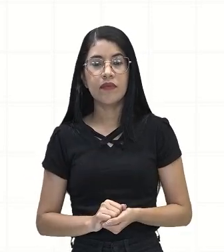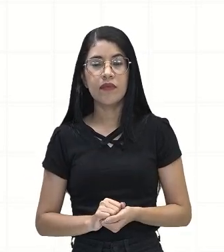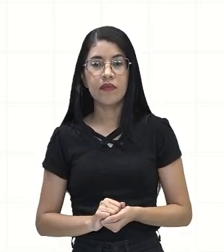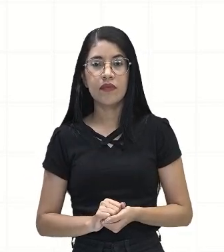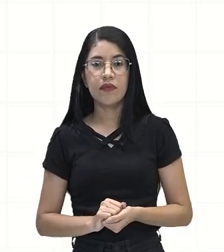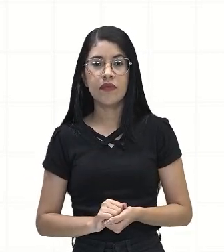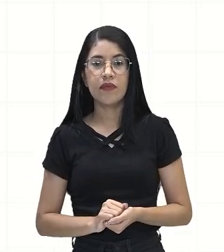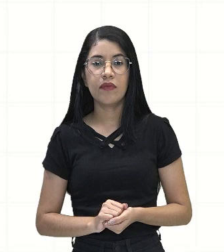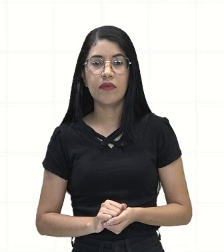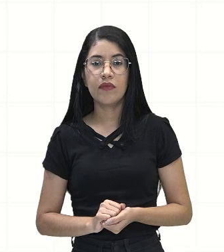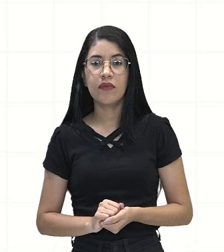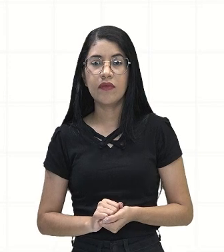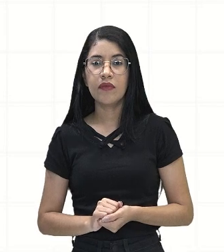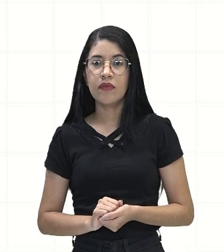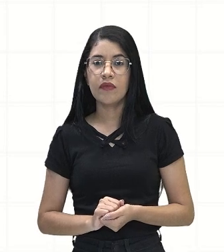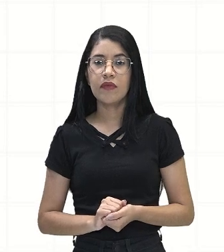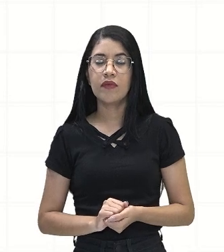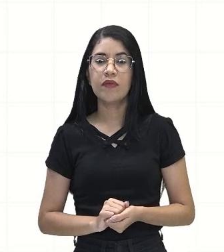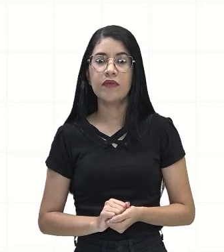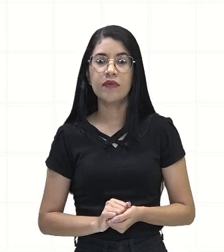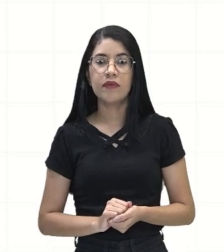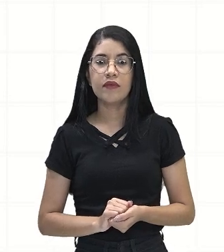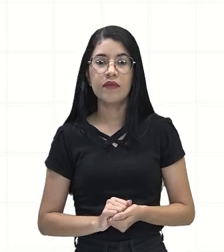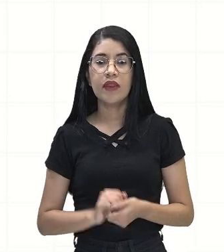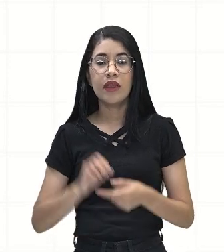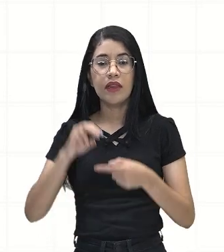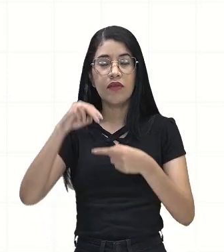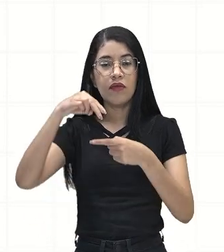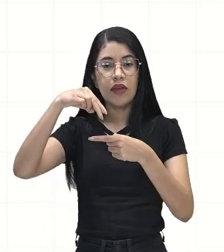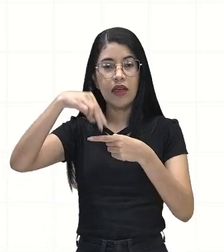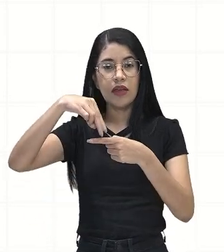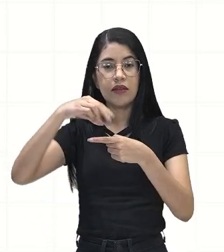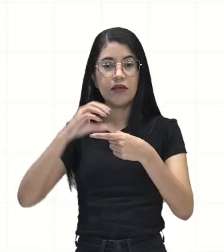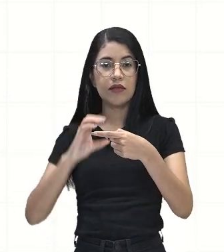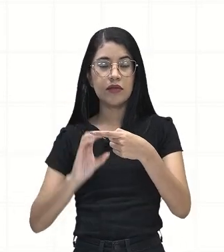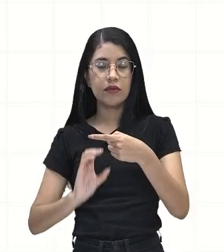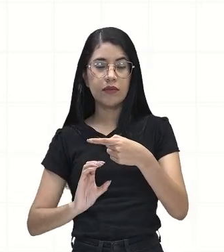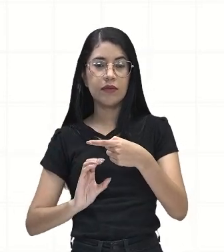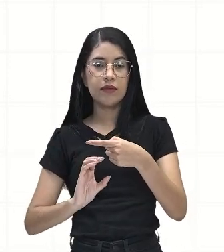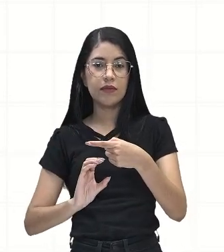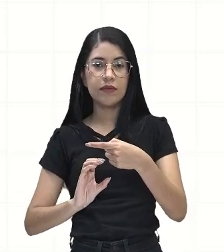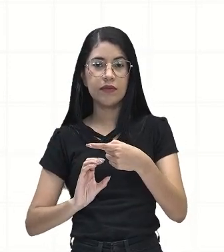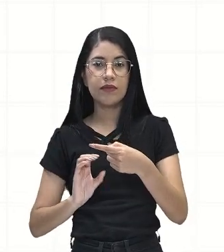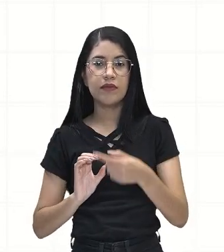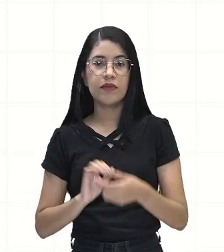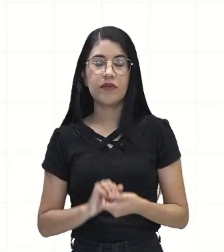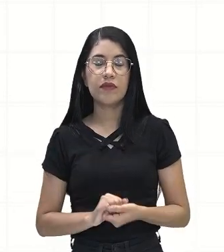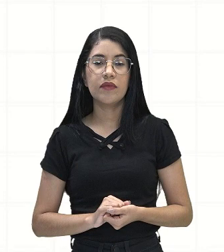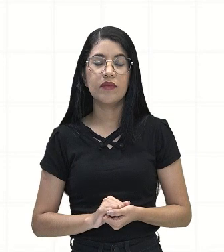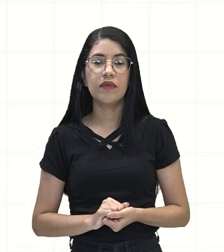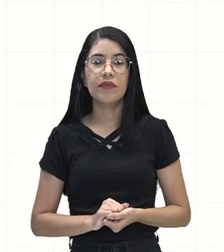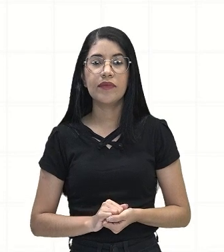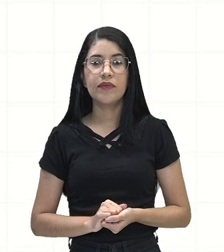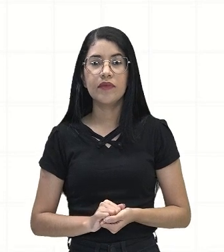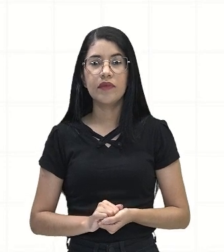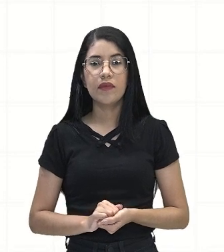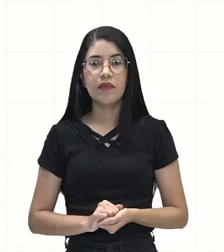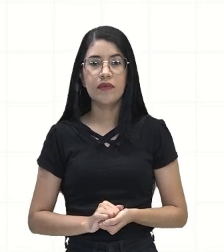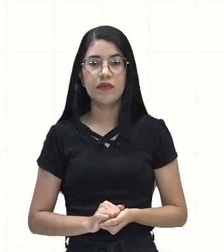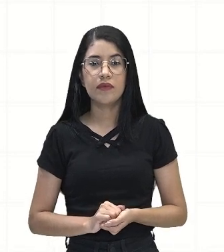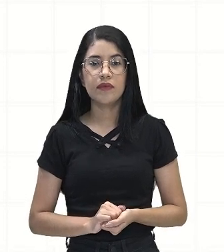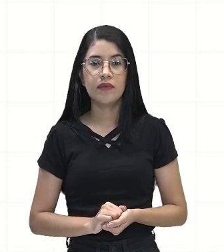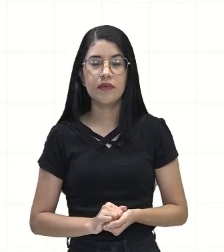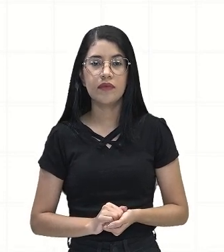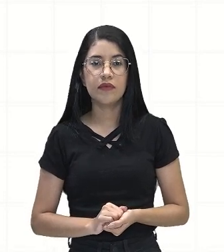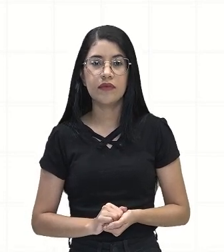ó, N estará para a sua hipotenusa. Quem é a hipotenusa do N? O C. Tudo